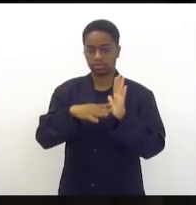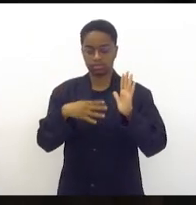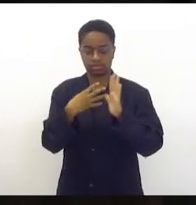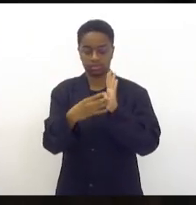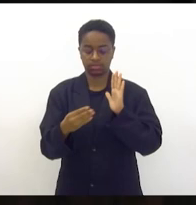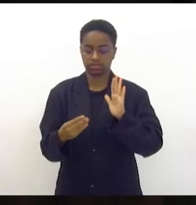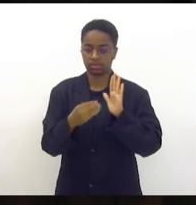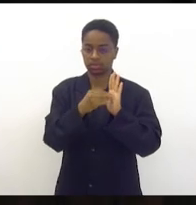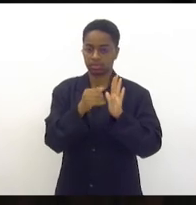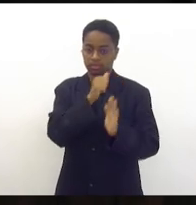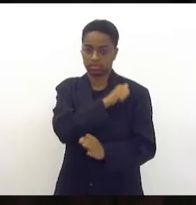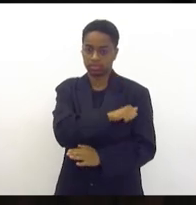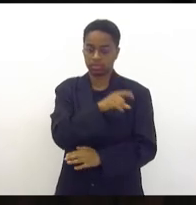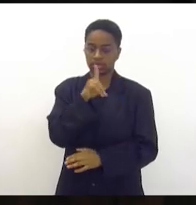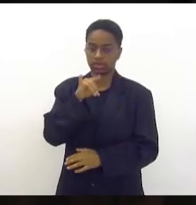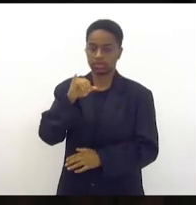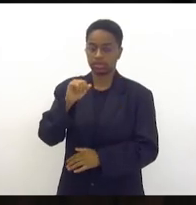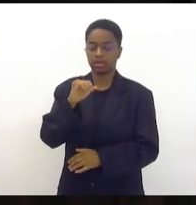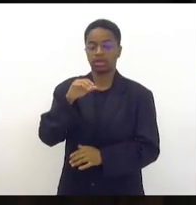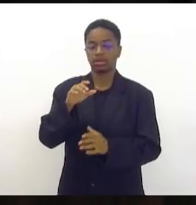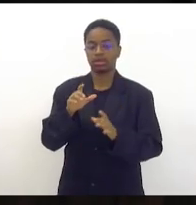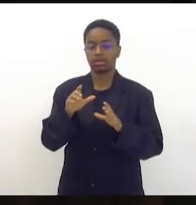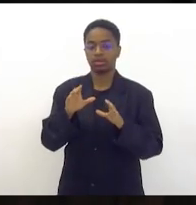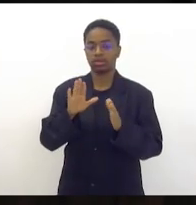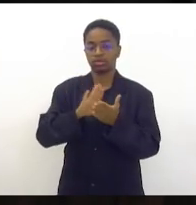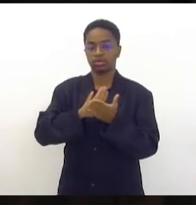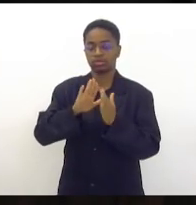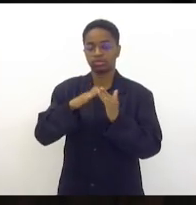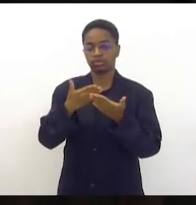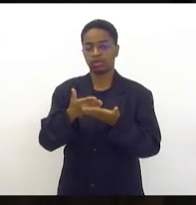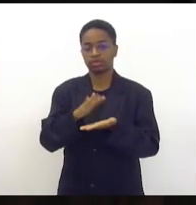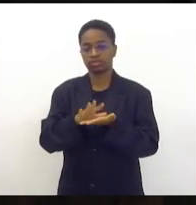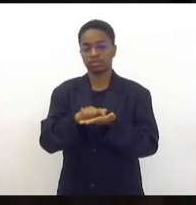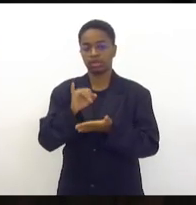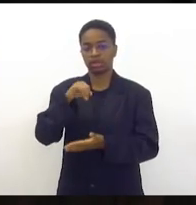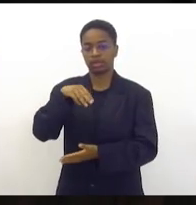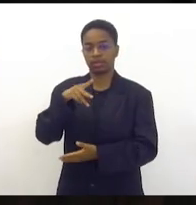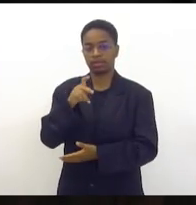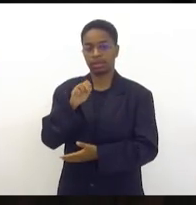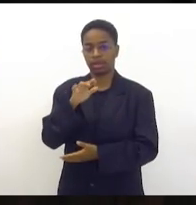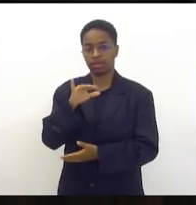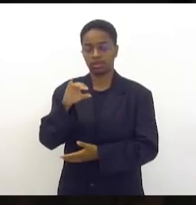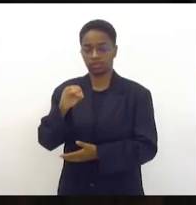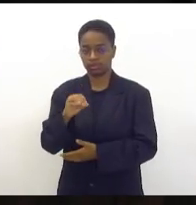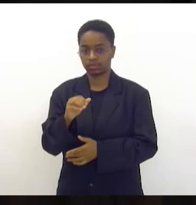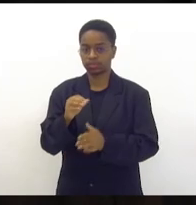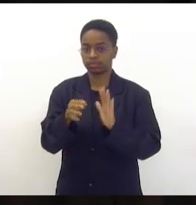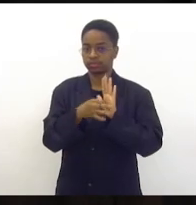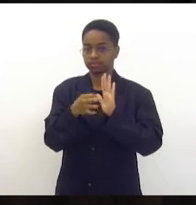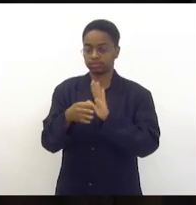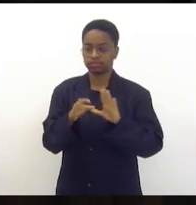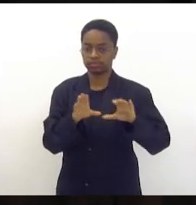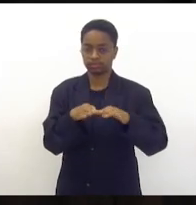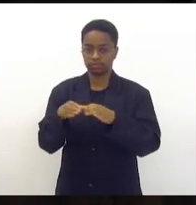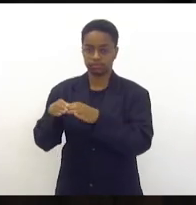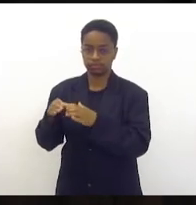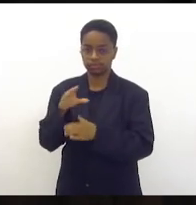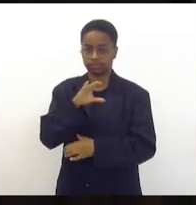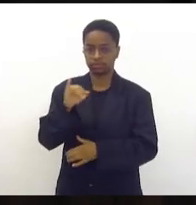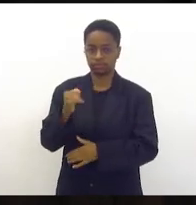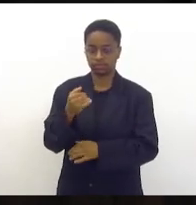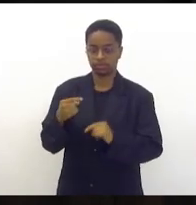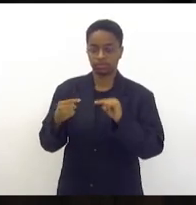Estado do Rio de Janeiro o dia do Império Serrano. Pareceres das comissões de Constituição e Justiça pela juridicidade, de